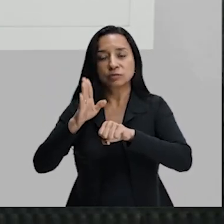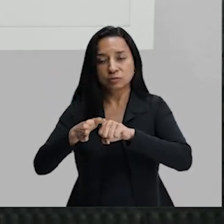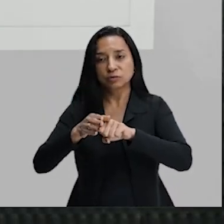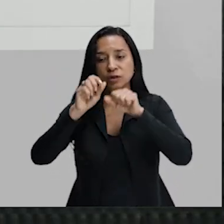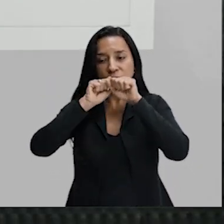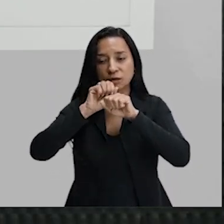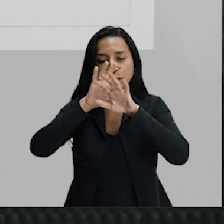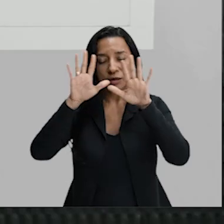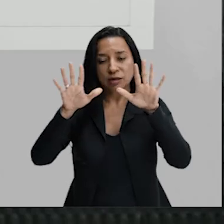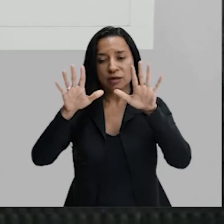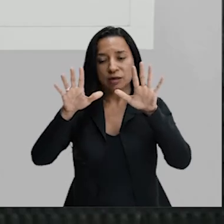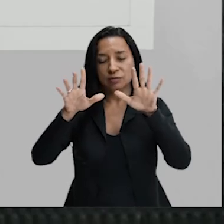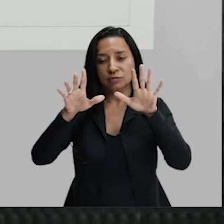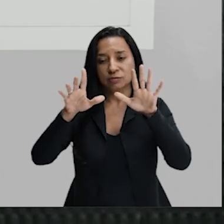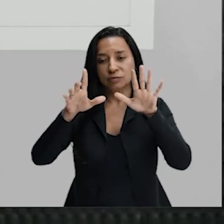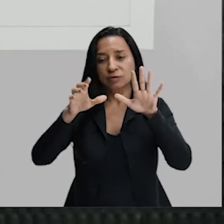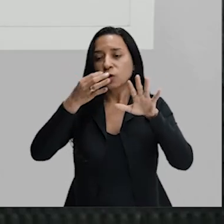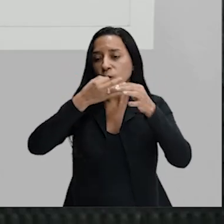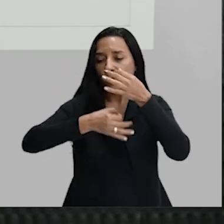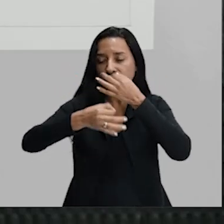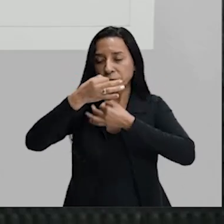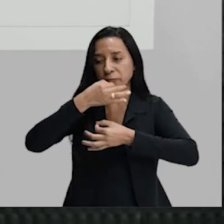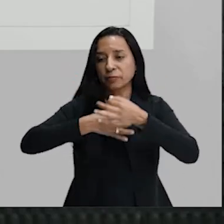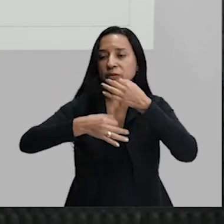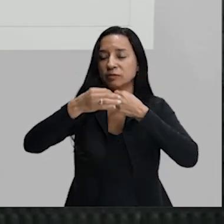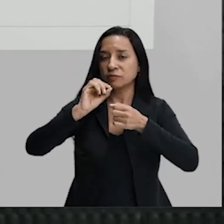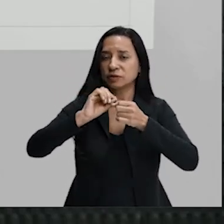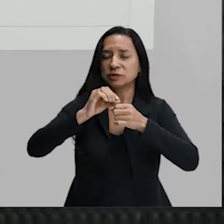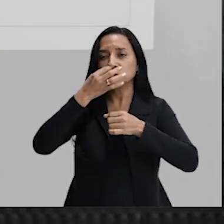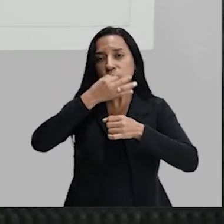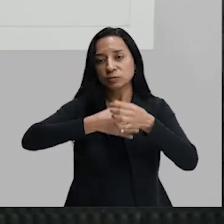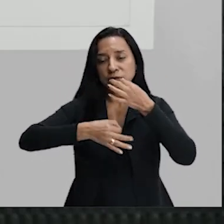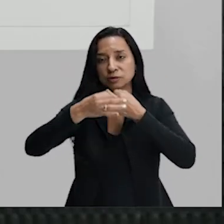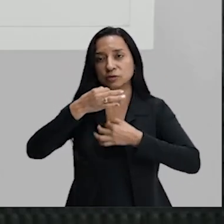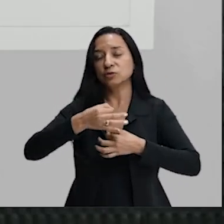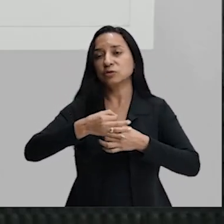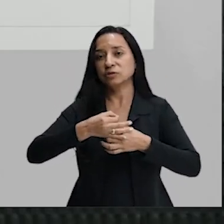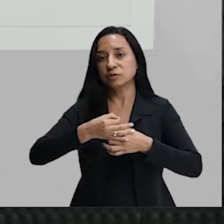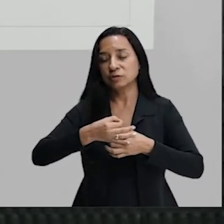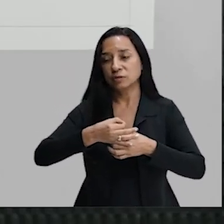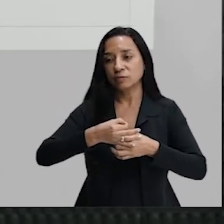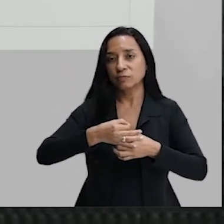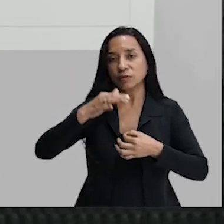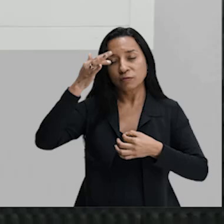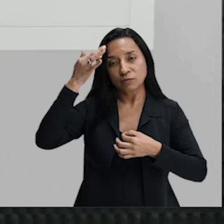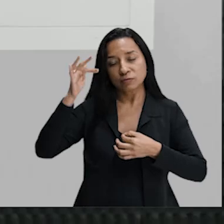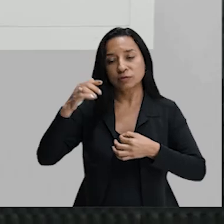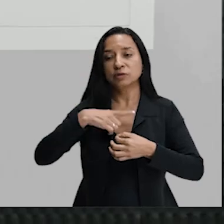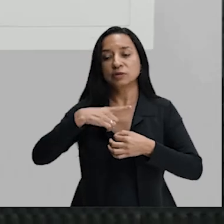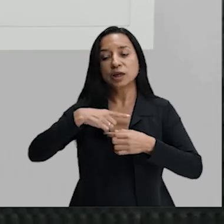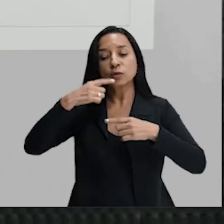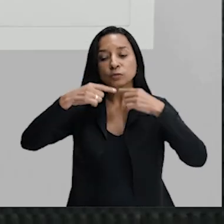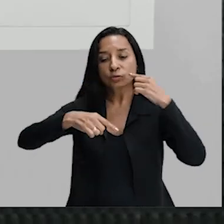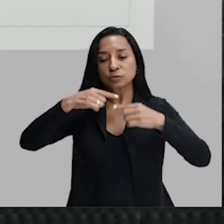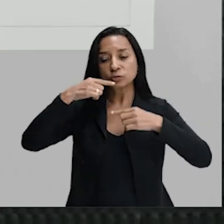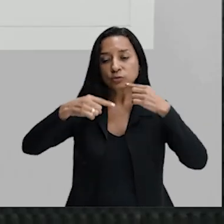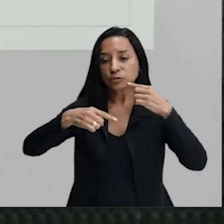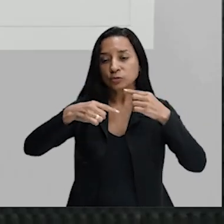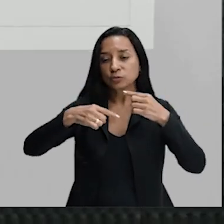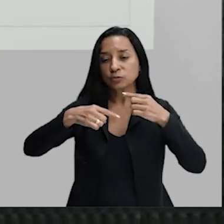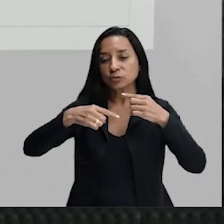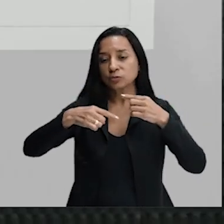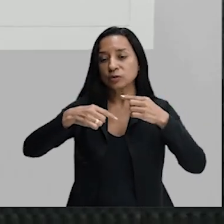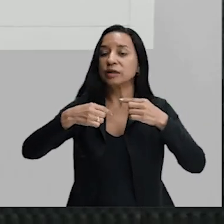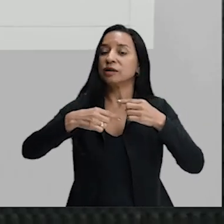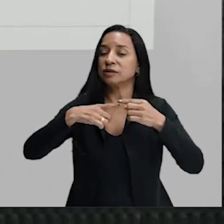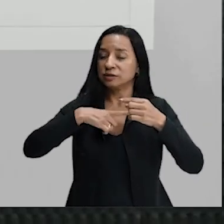claro, exercendo uma crítica filosófica. Então, veja só, eu tenho um discurso, esse discurso me leva a uma determinada prática,